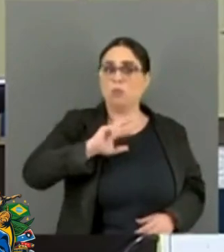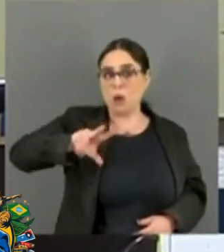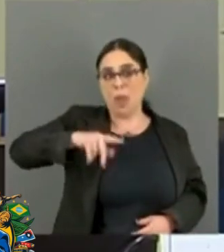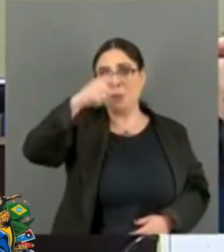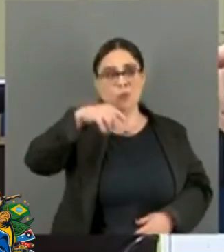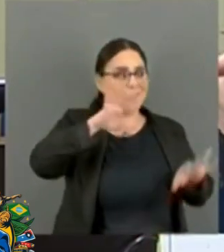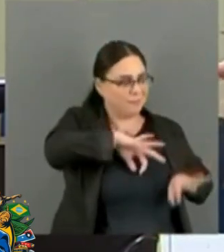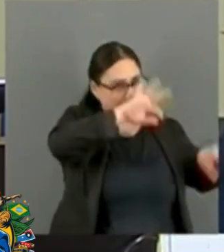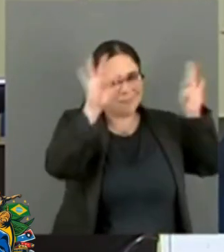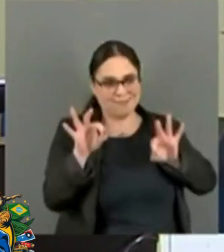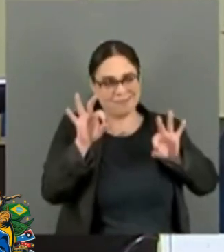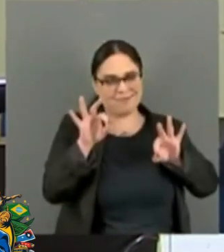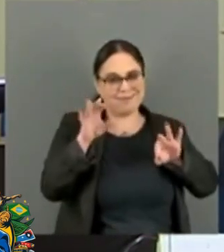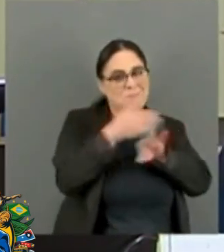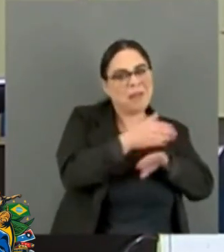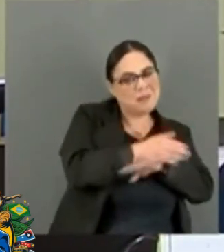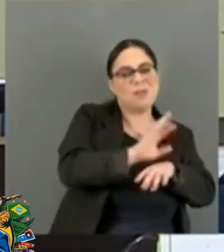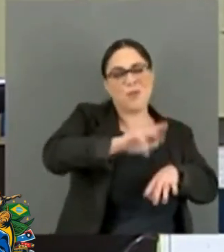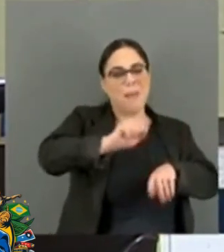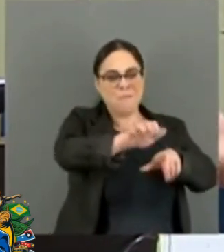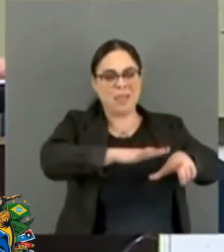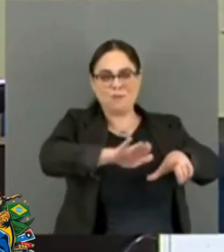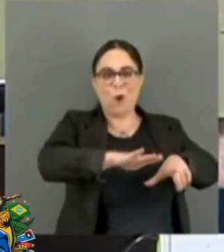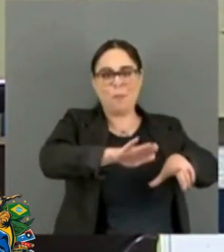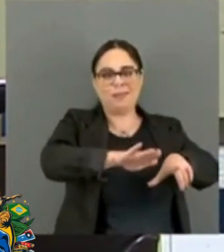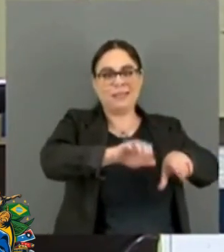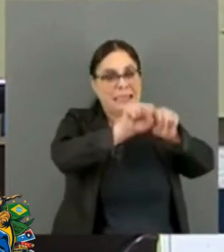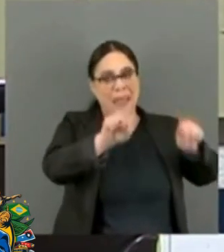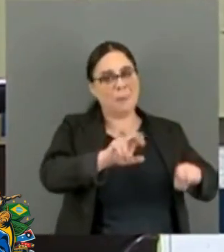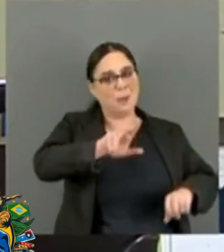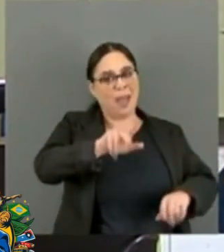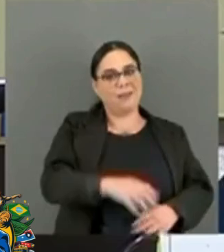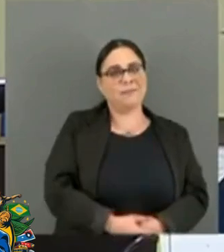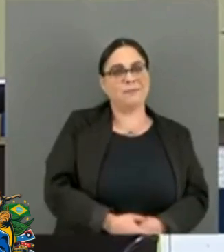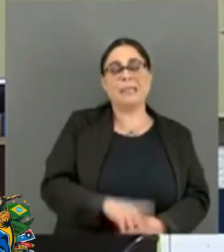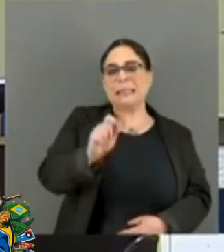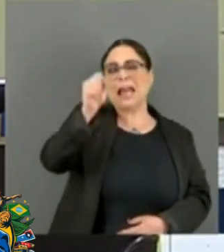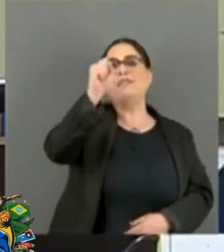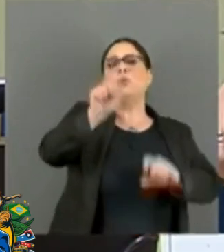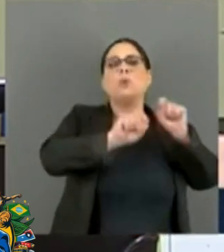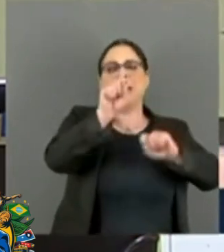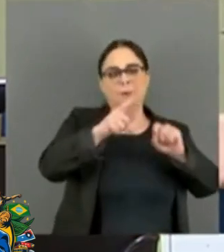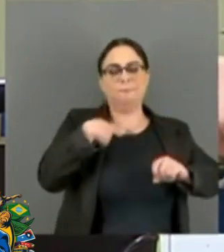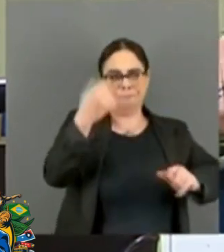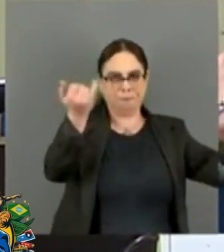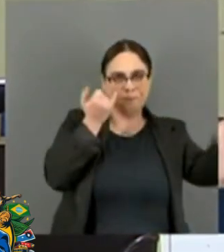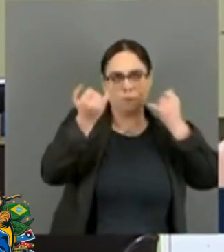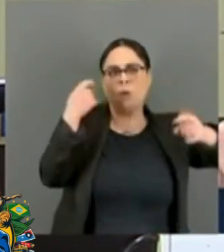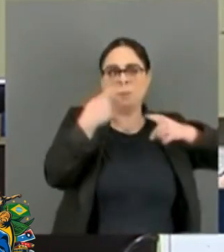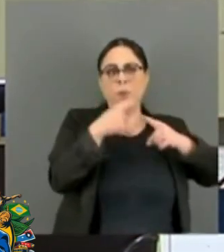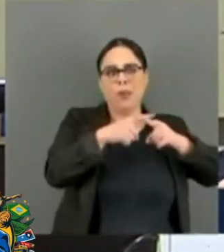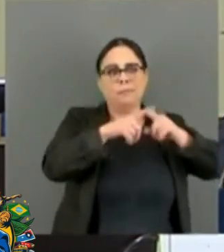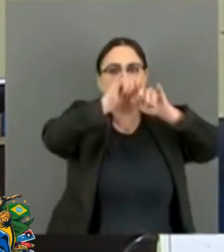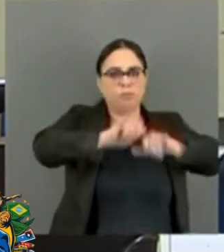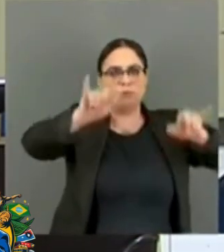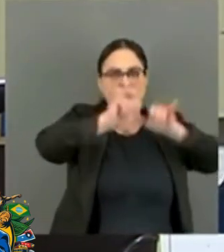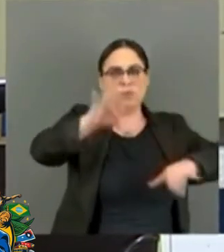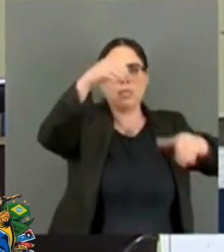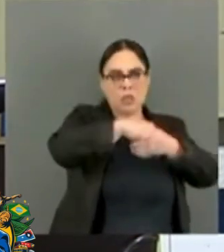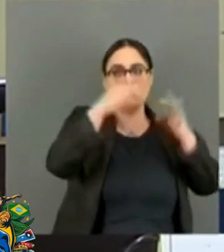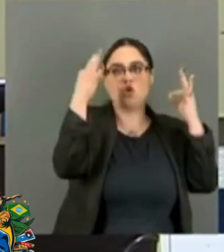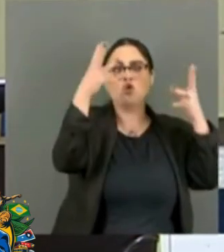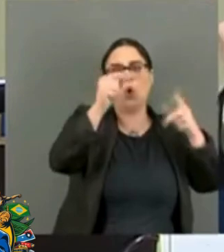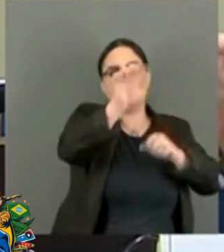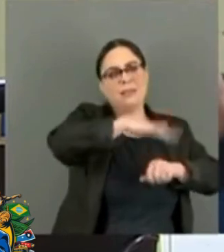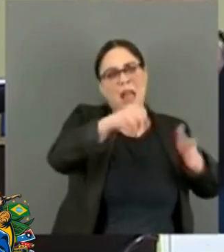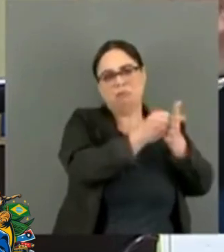assiste e não a plataforma. Essa é a situação. E aí o mais grave. Eu fui informado que, em função de uma notícia tratada por todos os